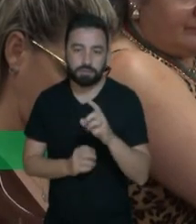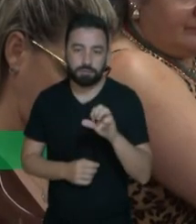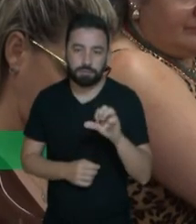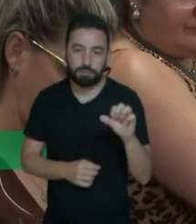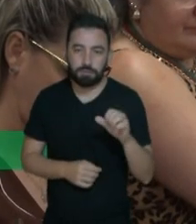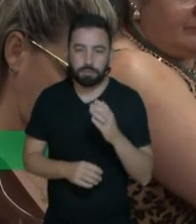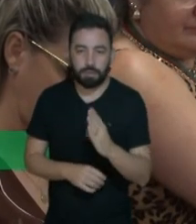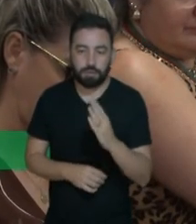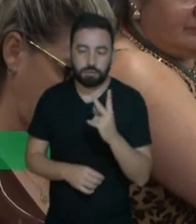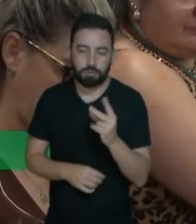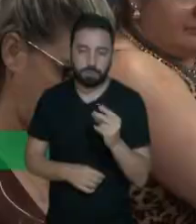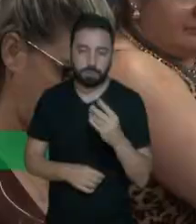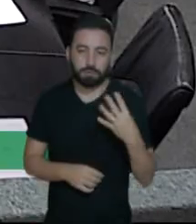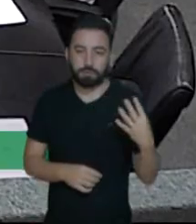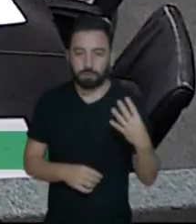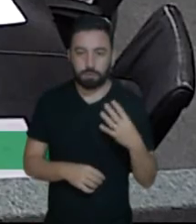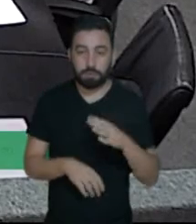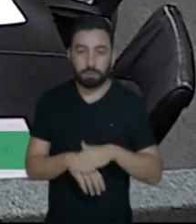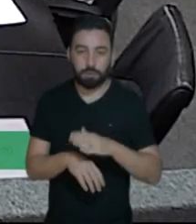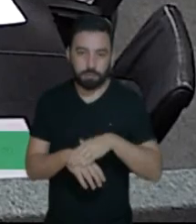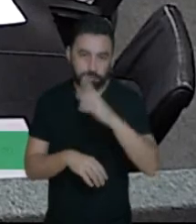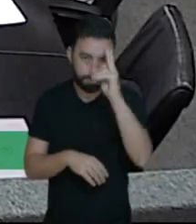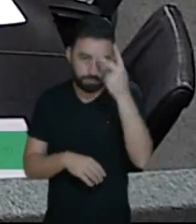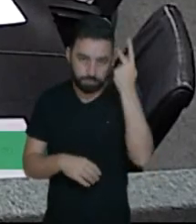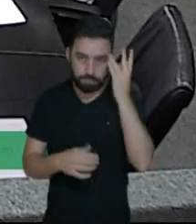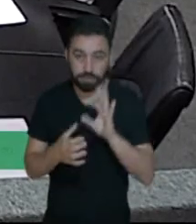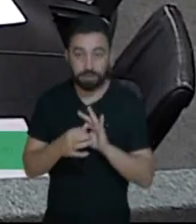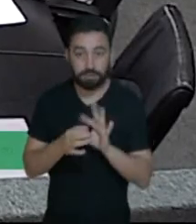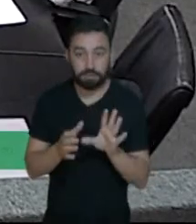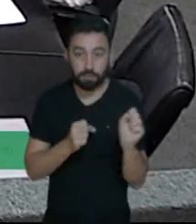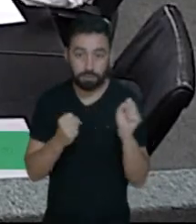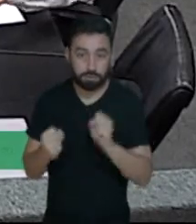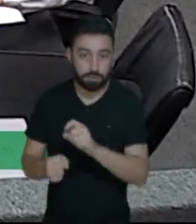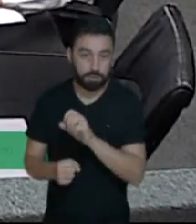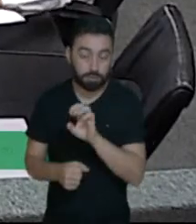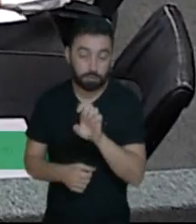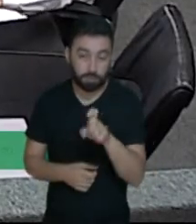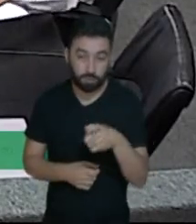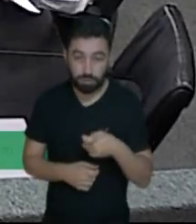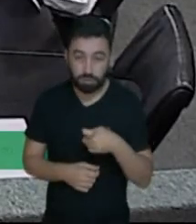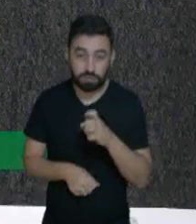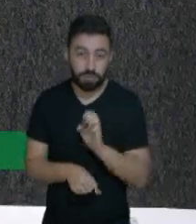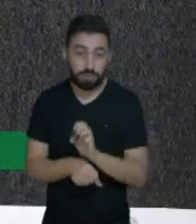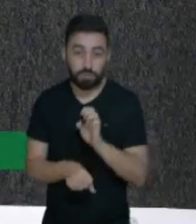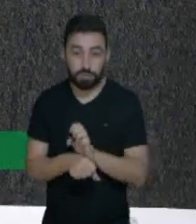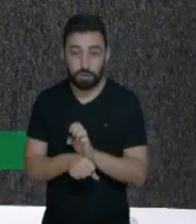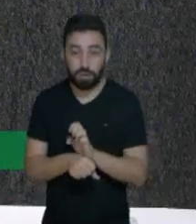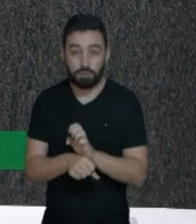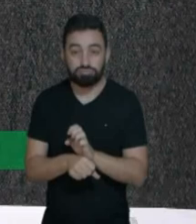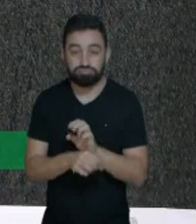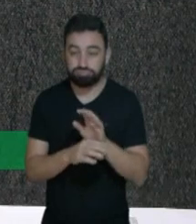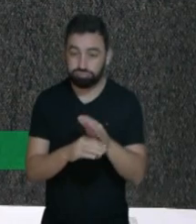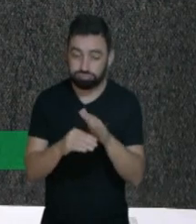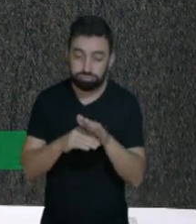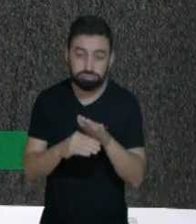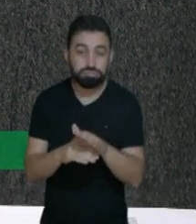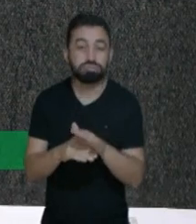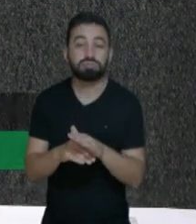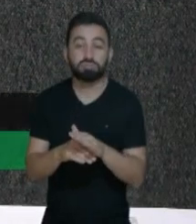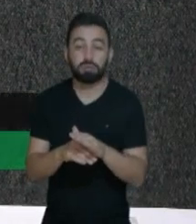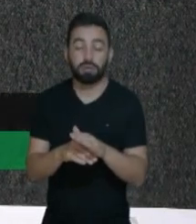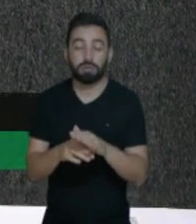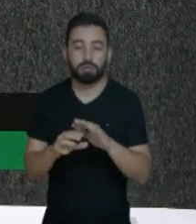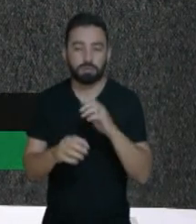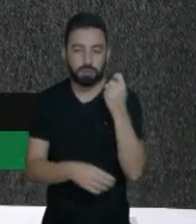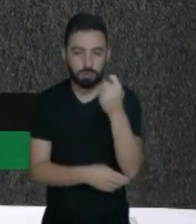199/2 de autoria deputada Paulinha que autoriza o poder executivo Estadual a prestar auxílio a municípios do Estado do Rio Grande do Sul e